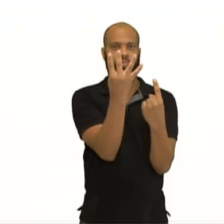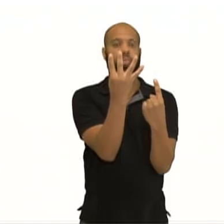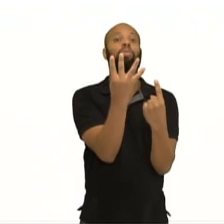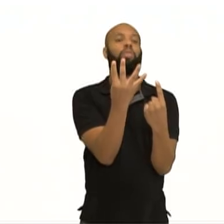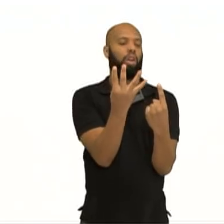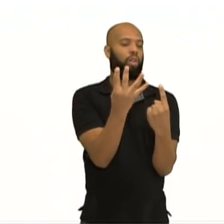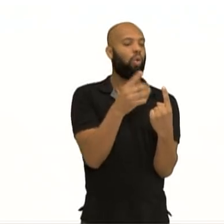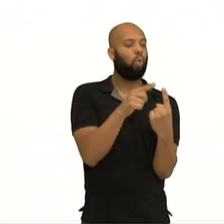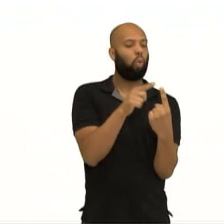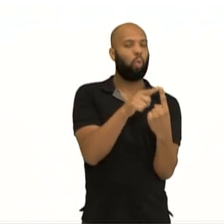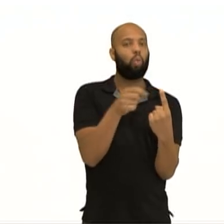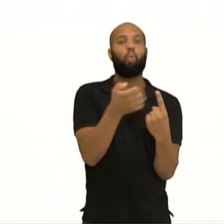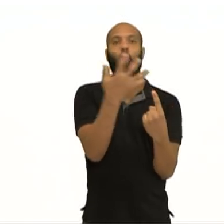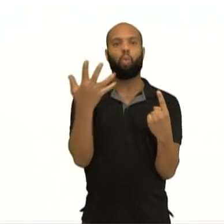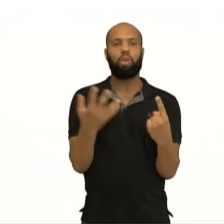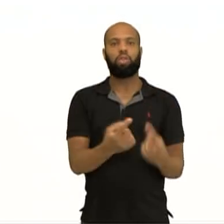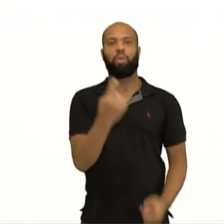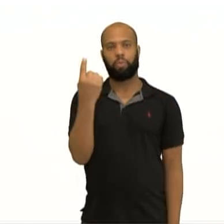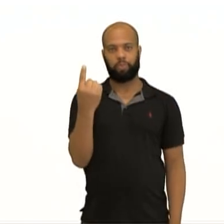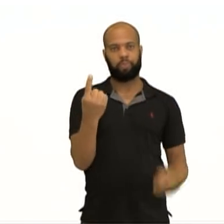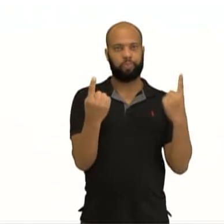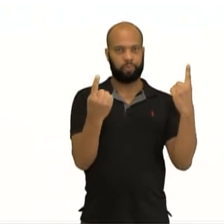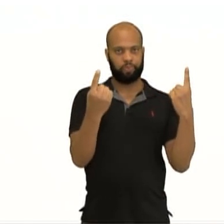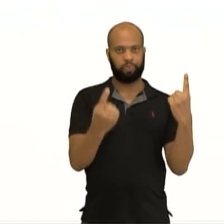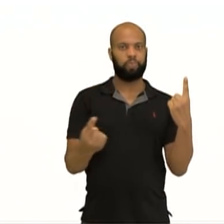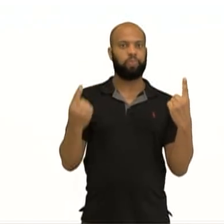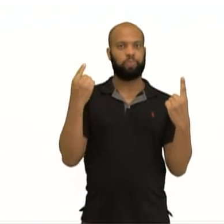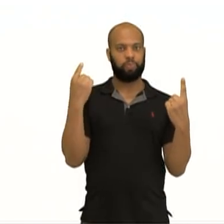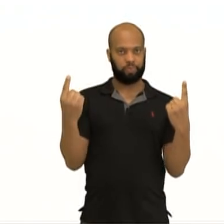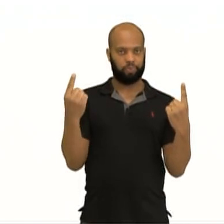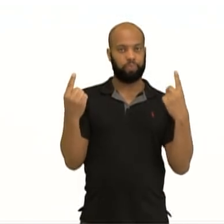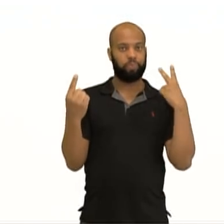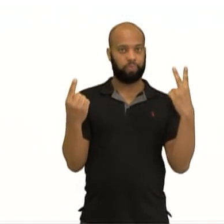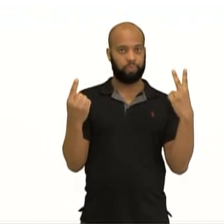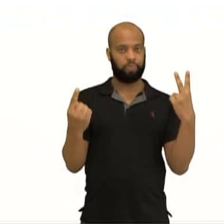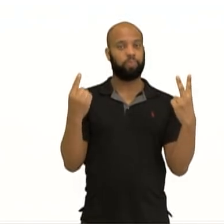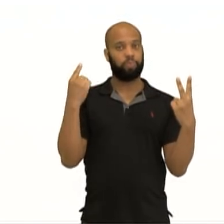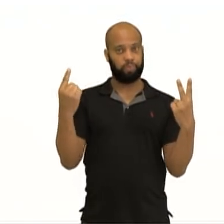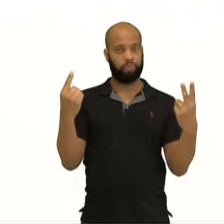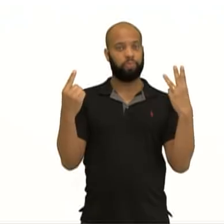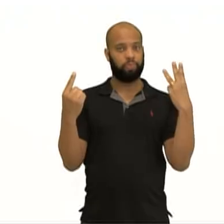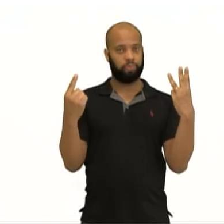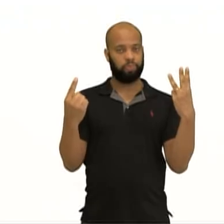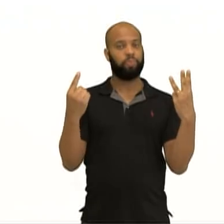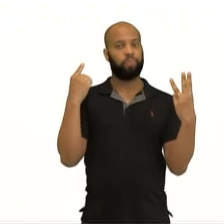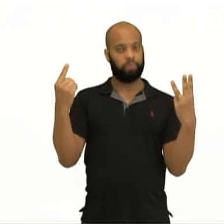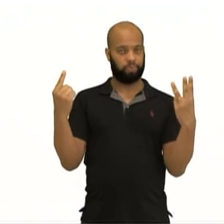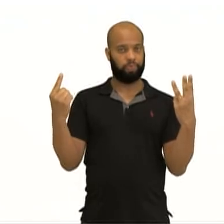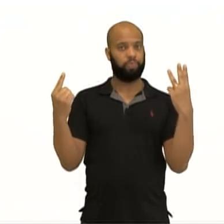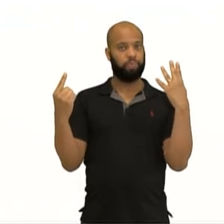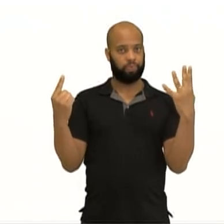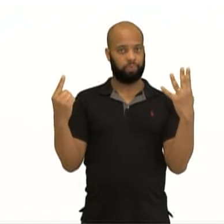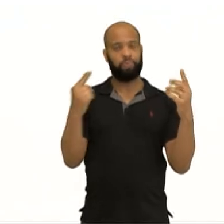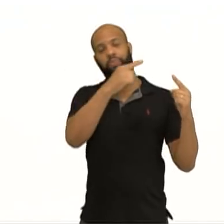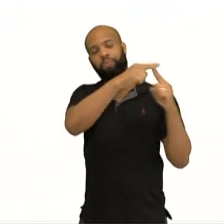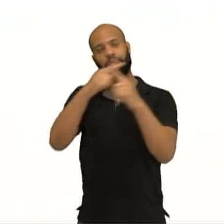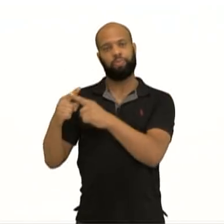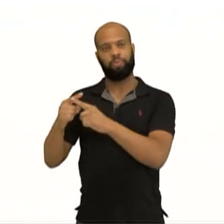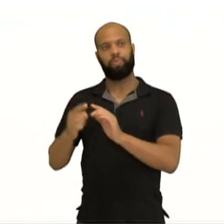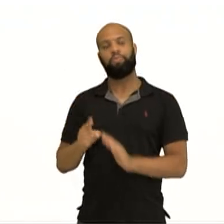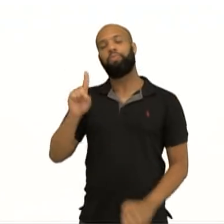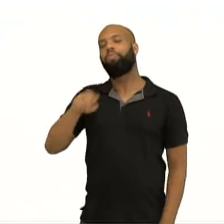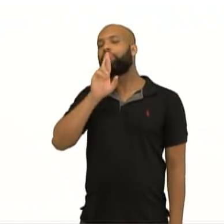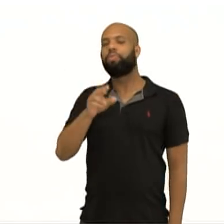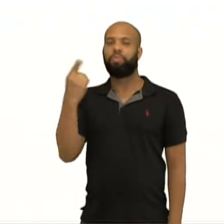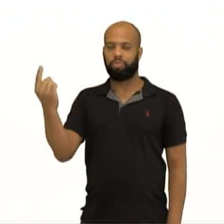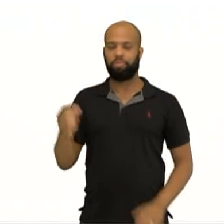fator 1 4 vezes, ou seja, 1 vezes 1 vezes 1 vezes 1, que vai dar o próprio 1. Então, a gente precisa sempre lembrar que quando a